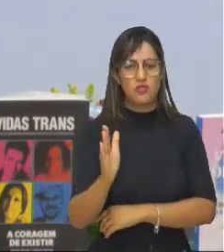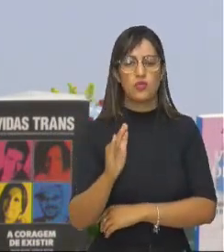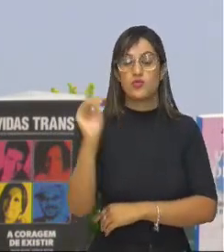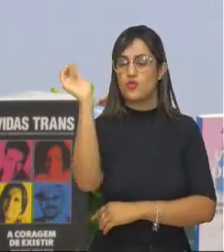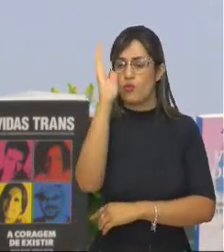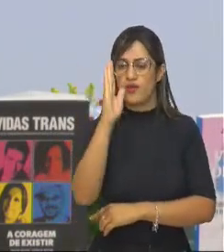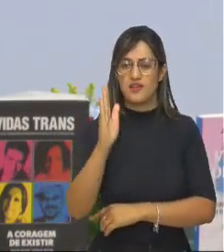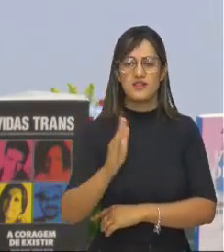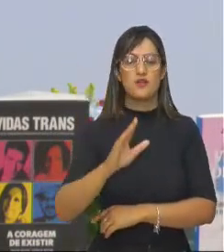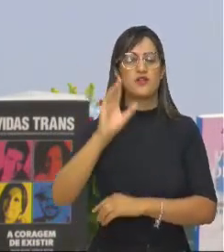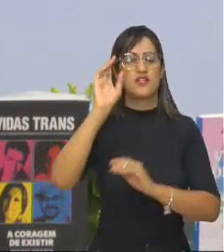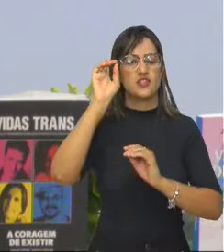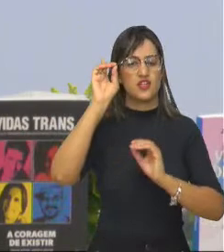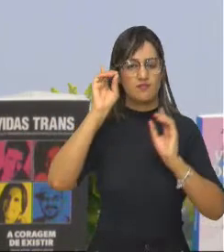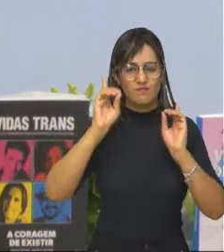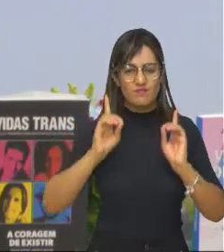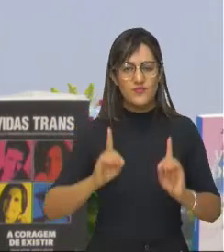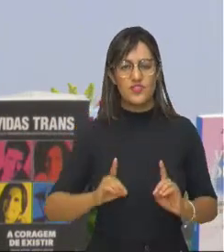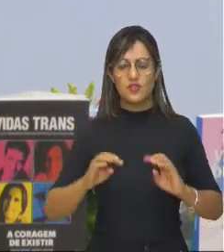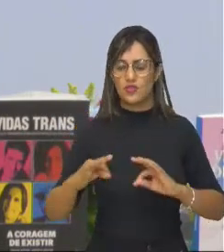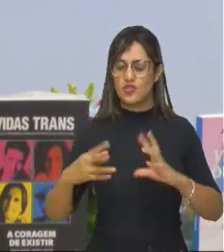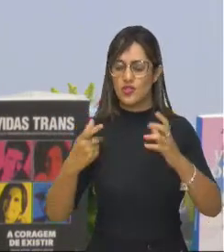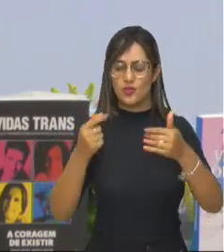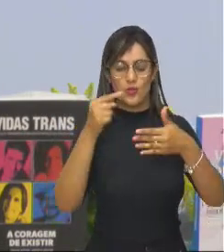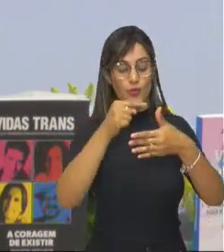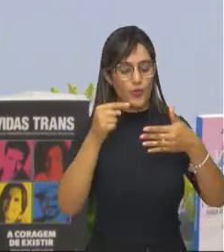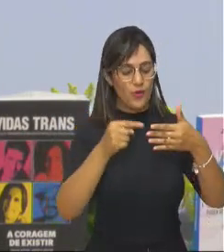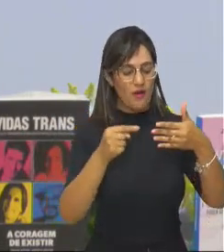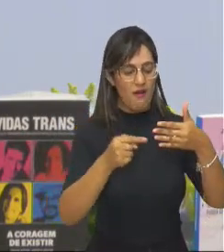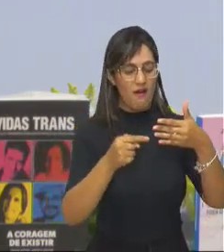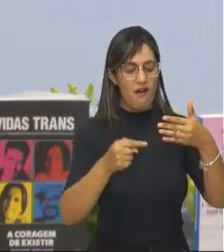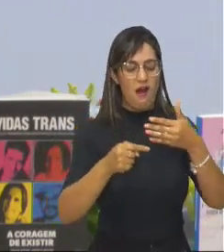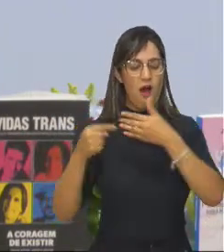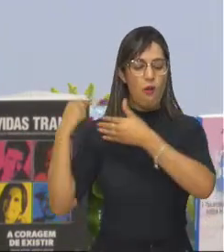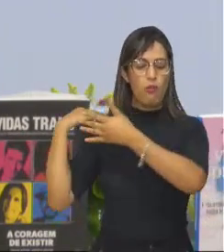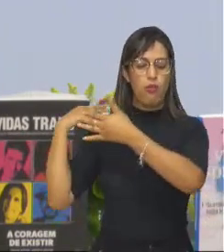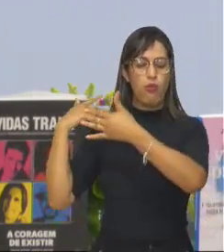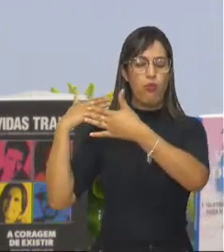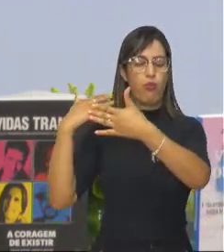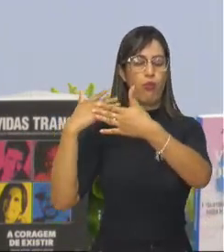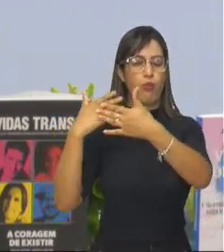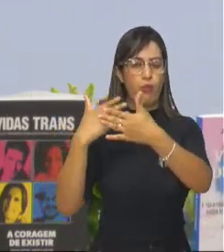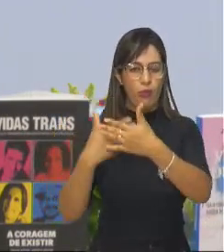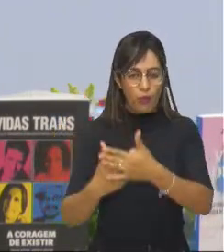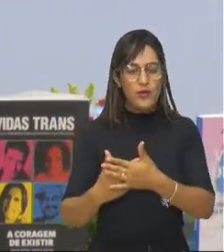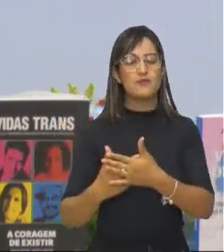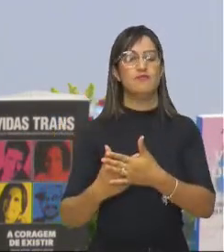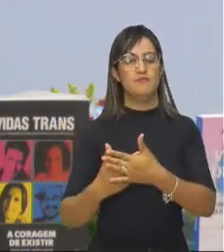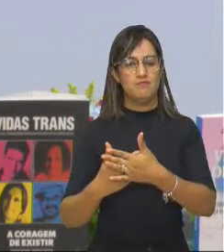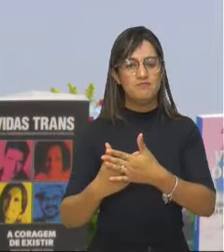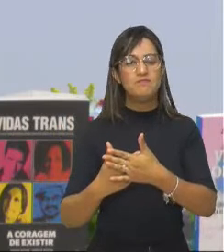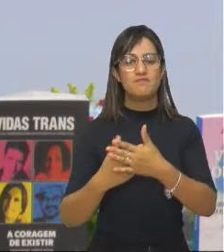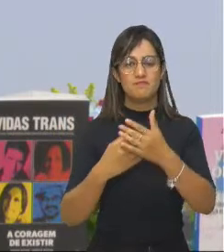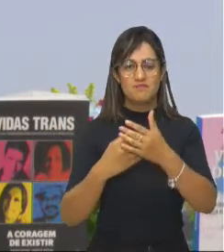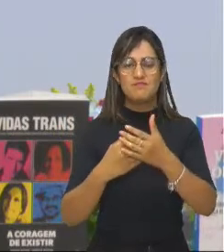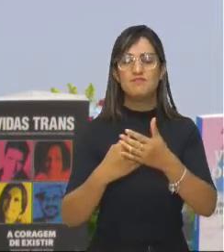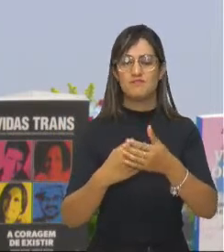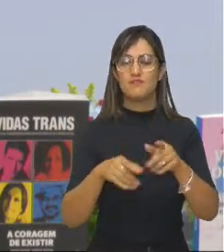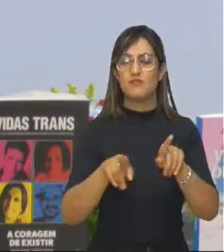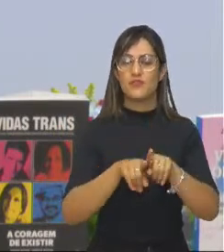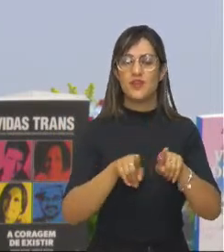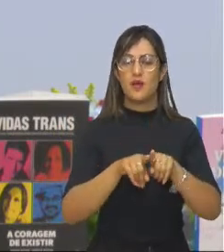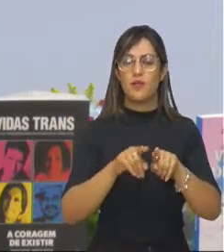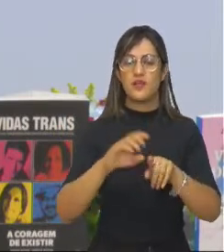seja digno de tudo aquilo que a gente tem contribuído desde o início da colonização, como o Caro falou, desde as